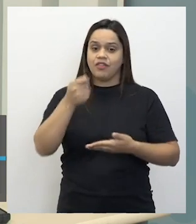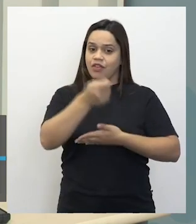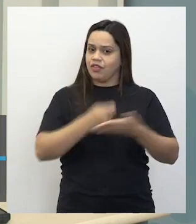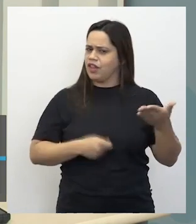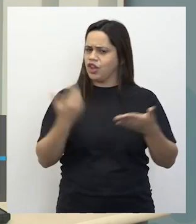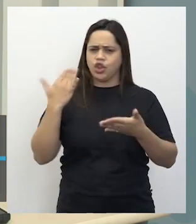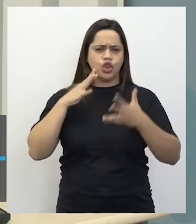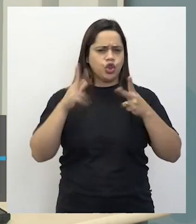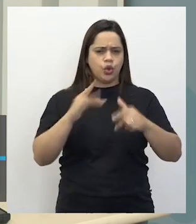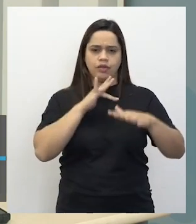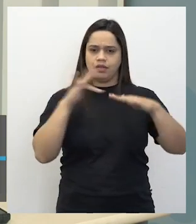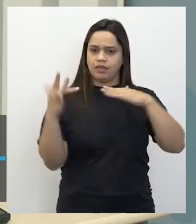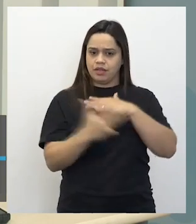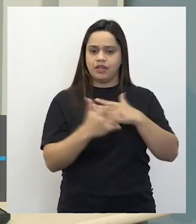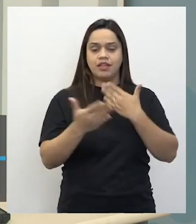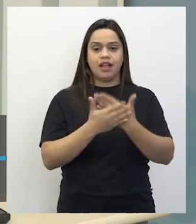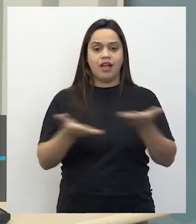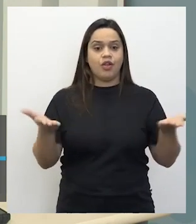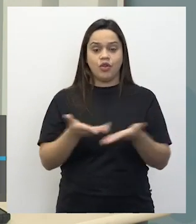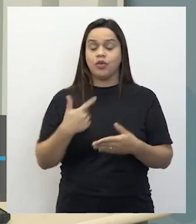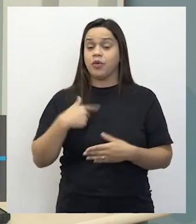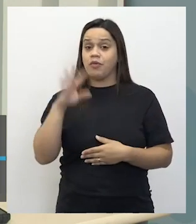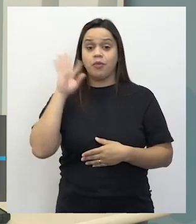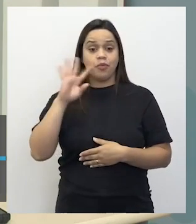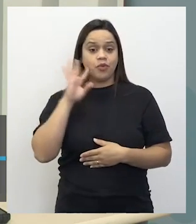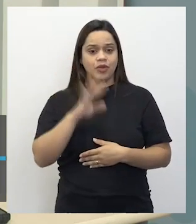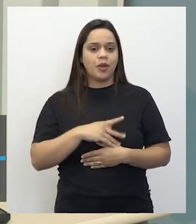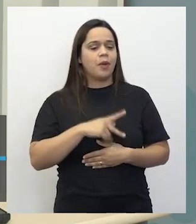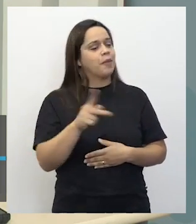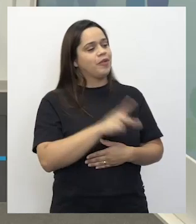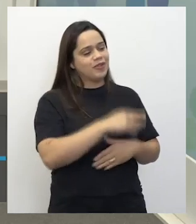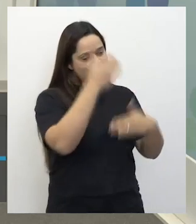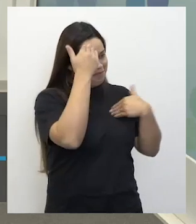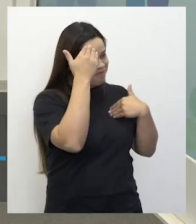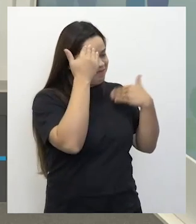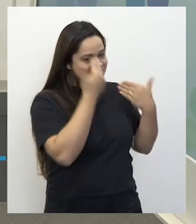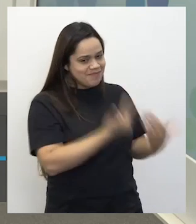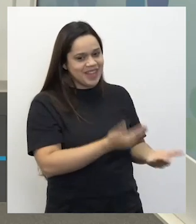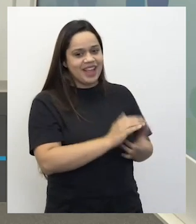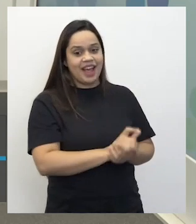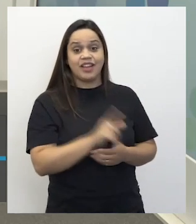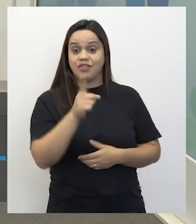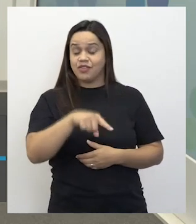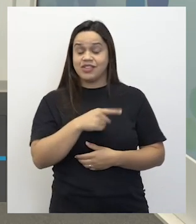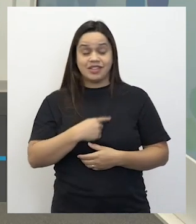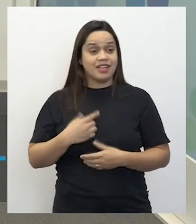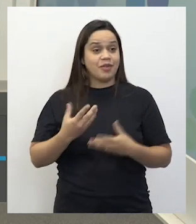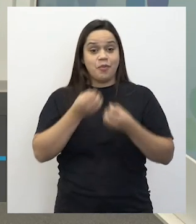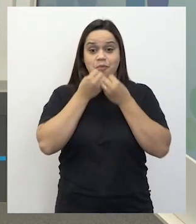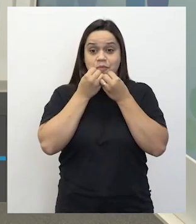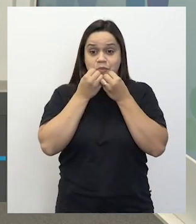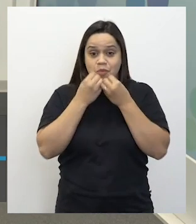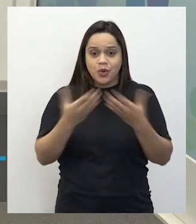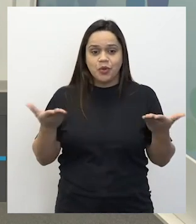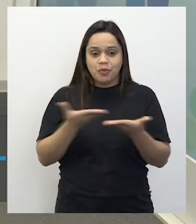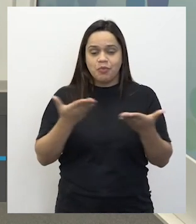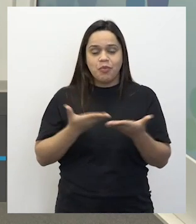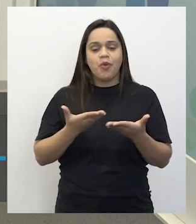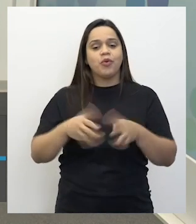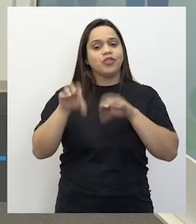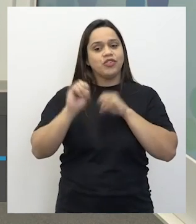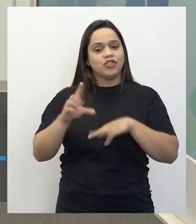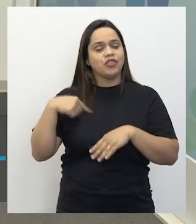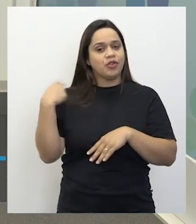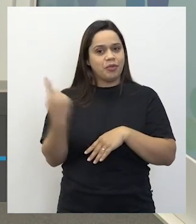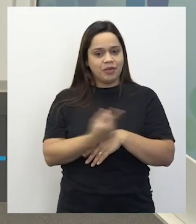que vocês tiverem aí dessa aula, que eu achei bem legal. Professor, muito obrigada. Tamo junto. Você contribuiu muito, como eu imaginava. E